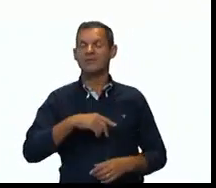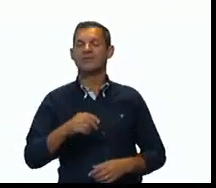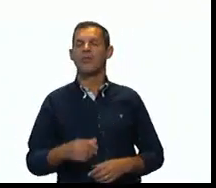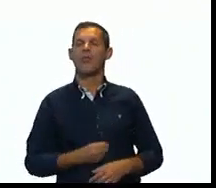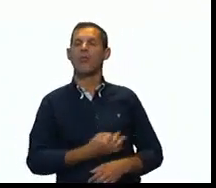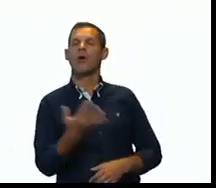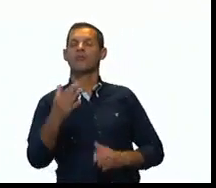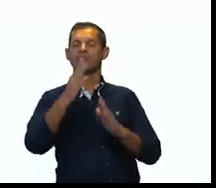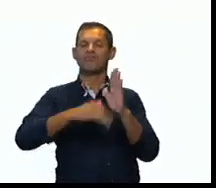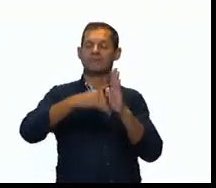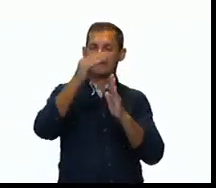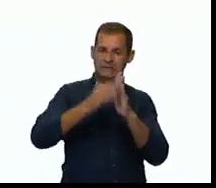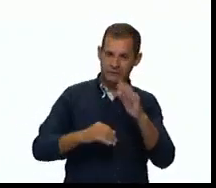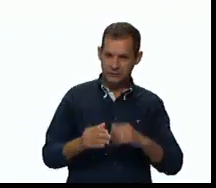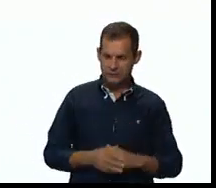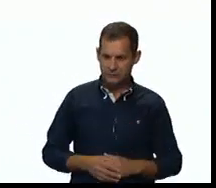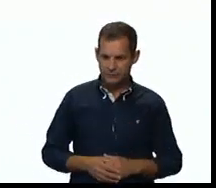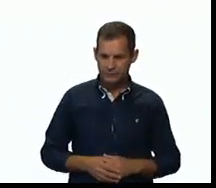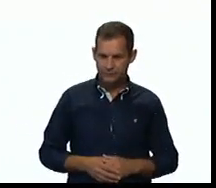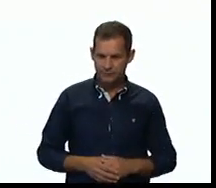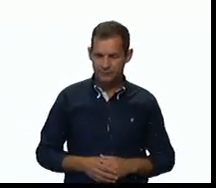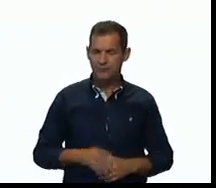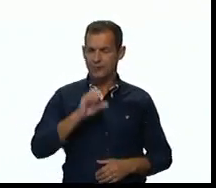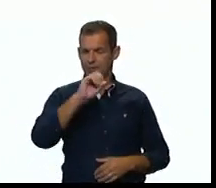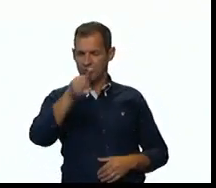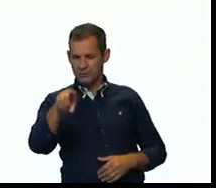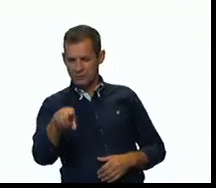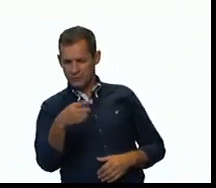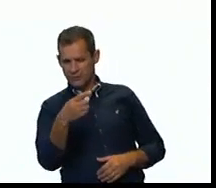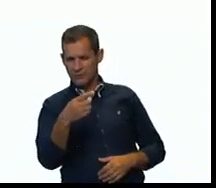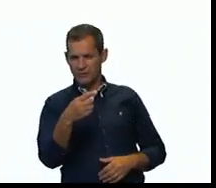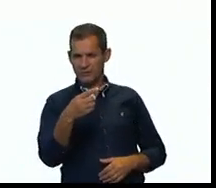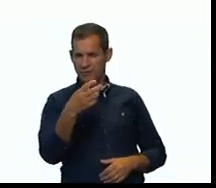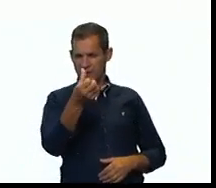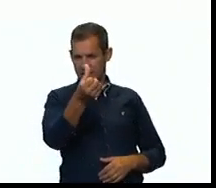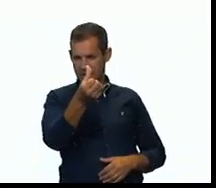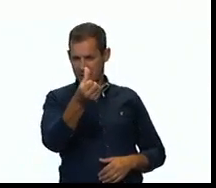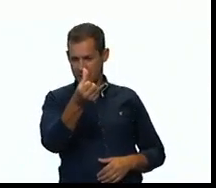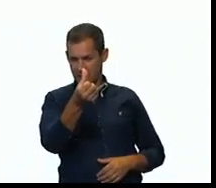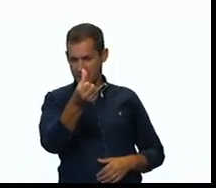uma quantidade de tinta, né, de